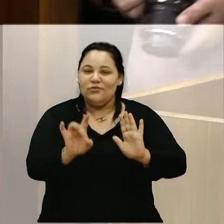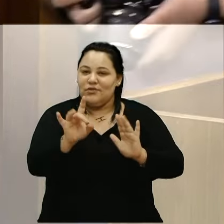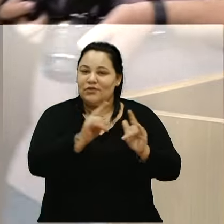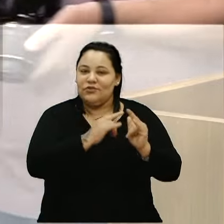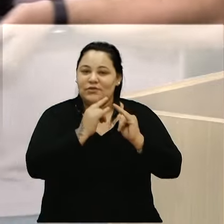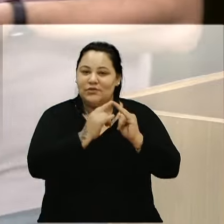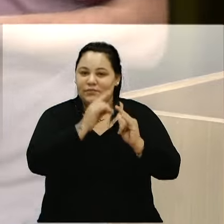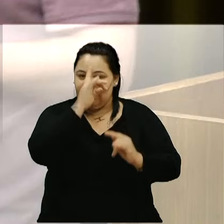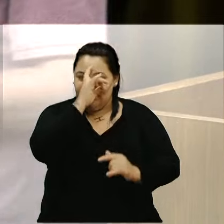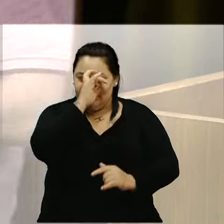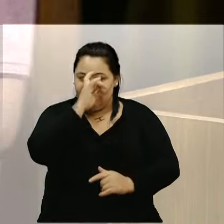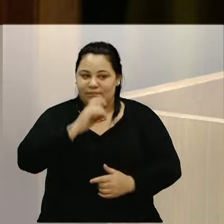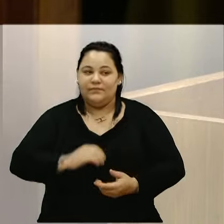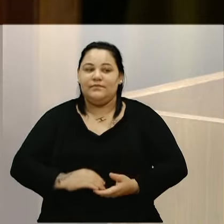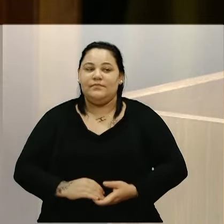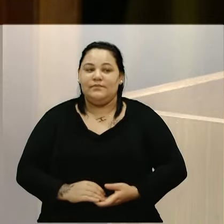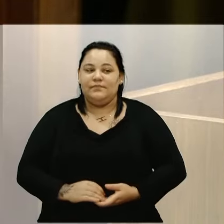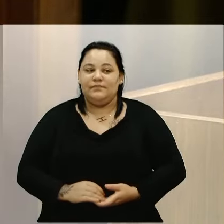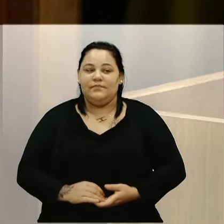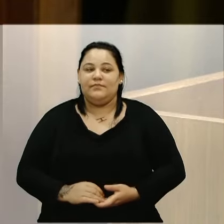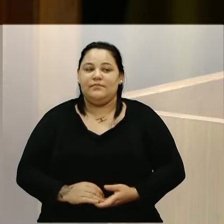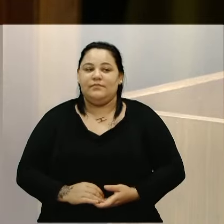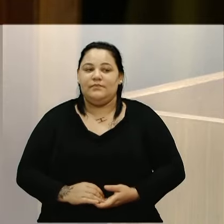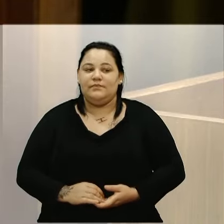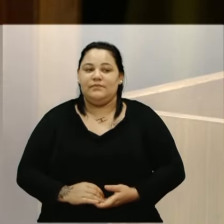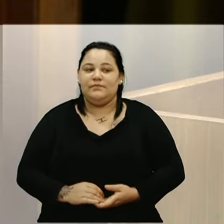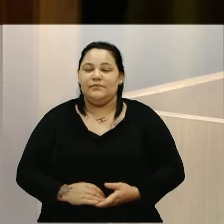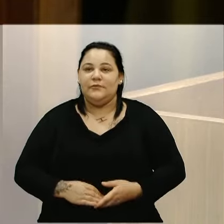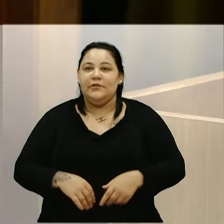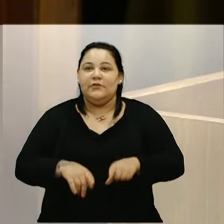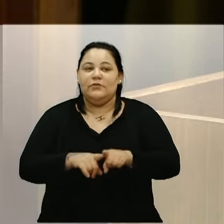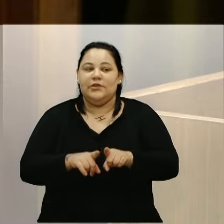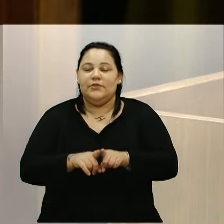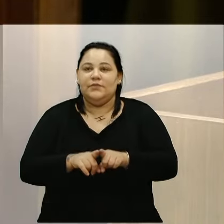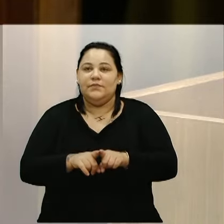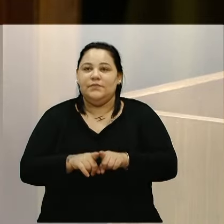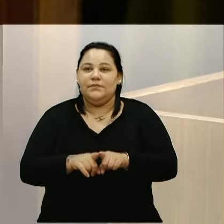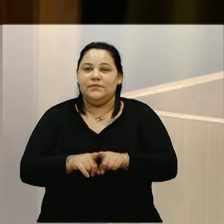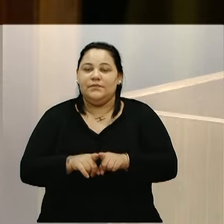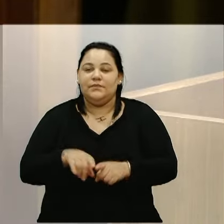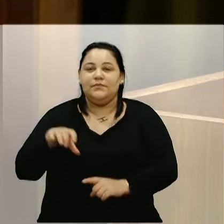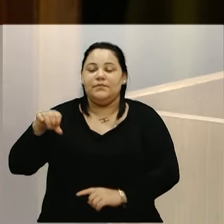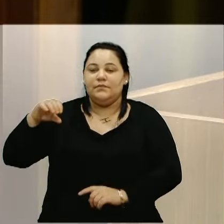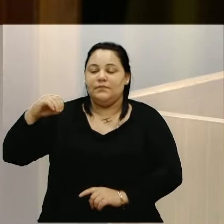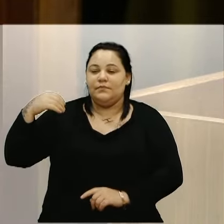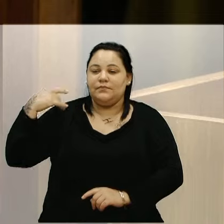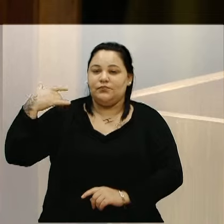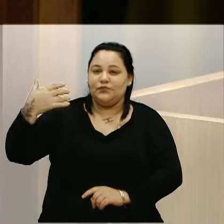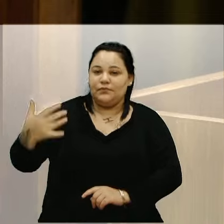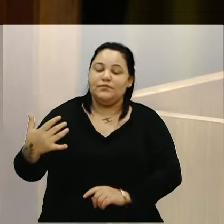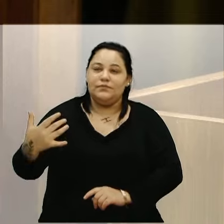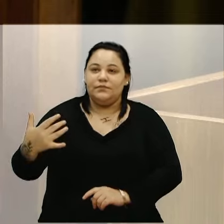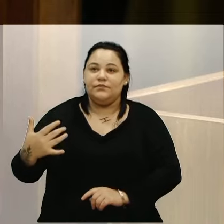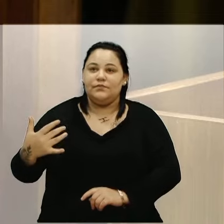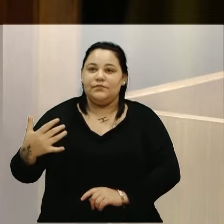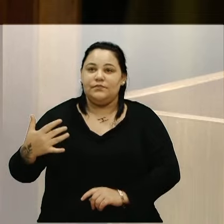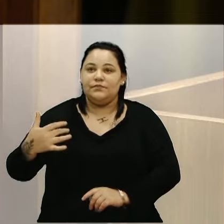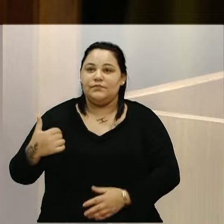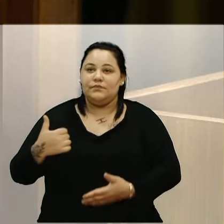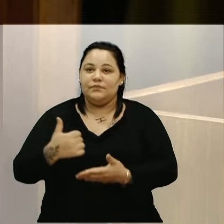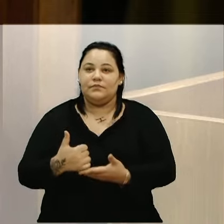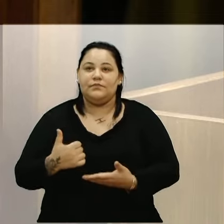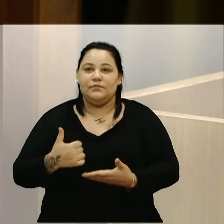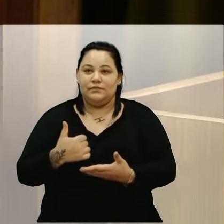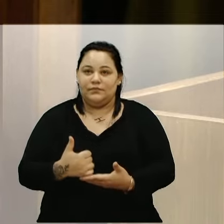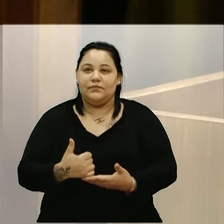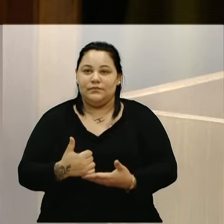instituição, mas a todos aqueles que, ao longo de 90 anos, contribuíram para a construção